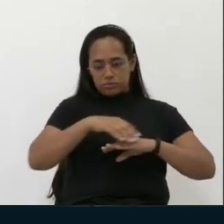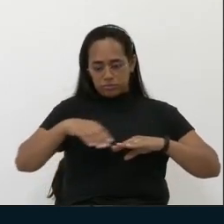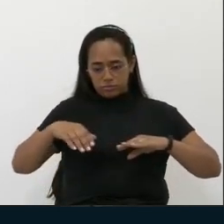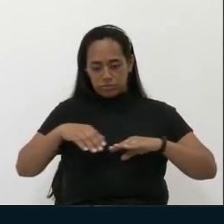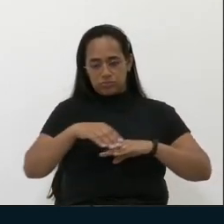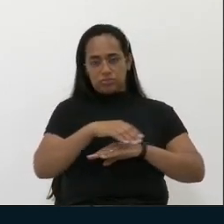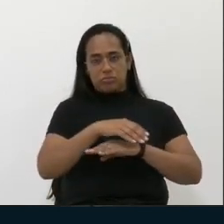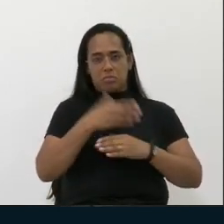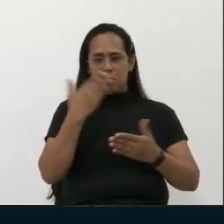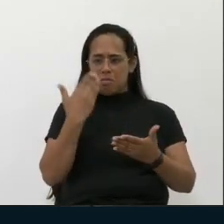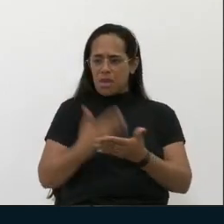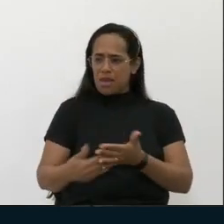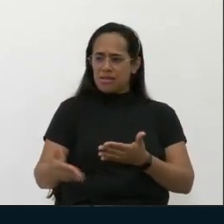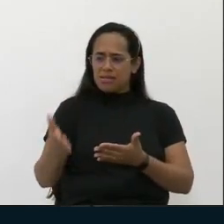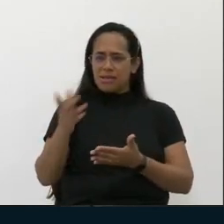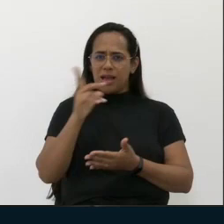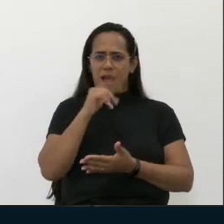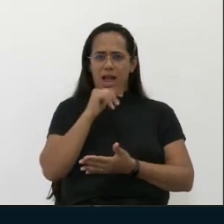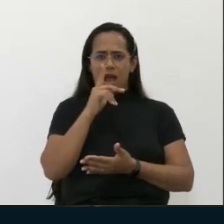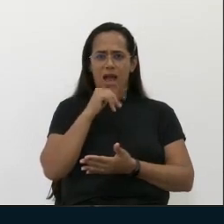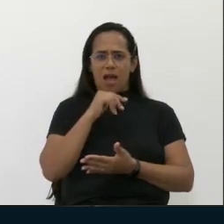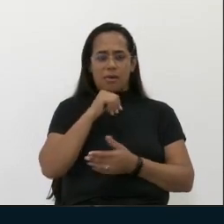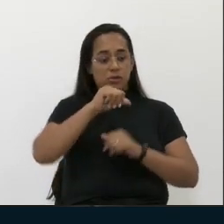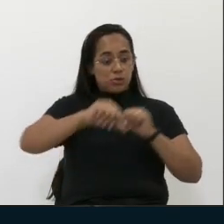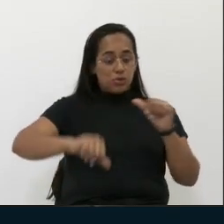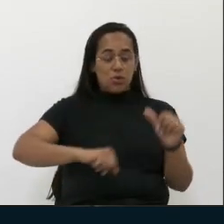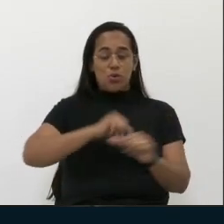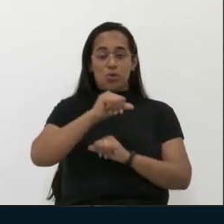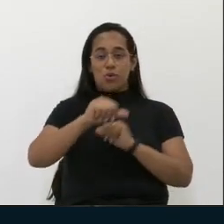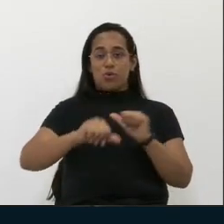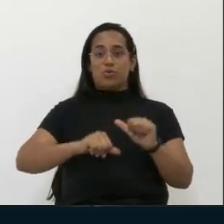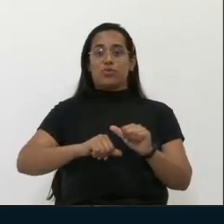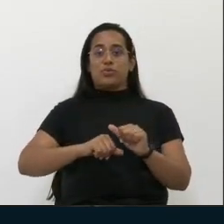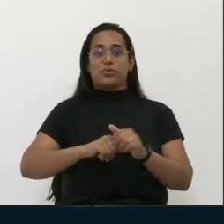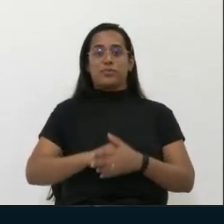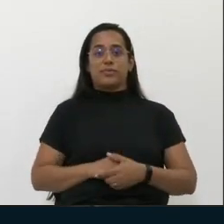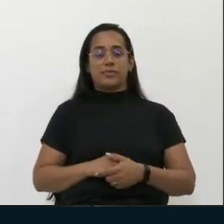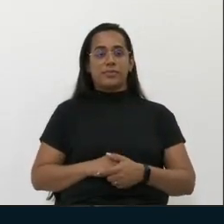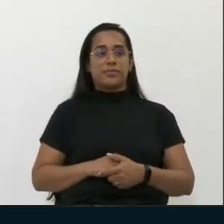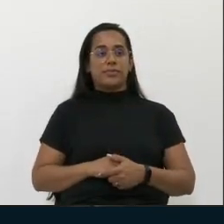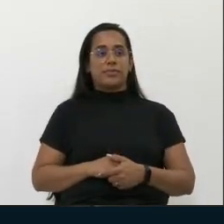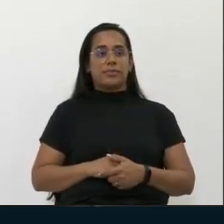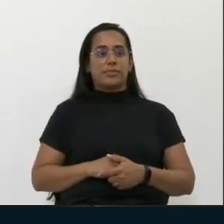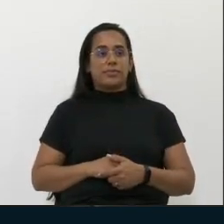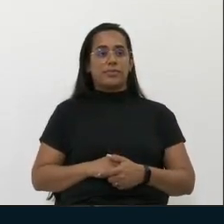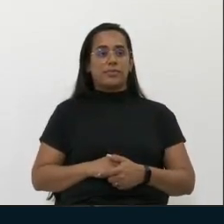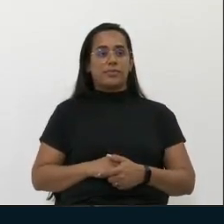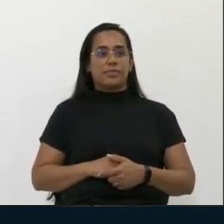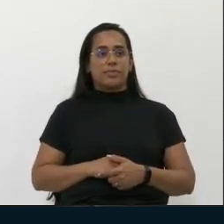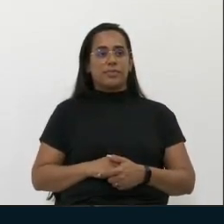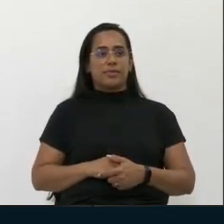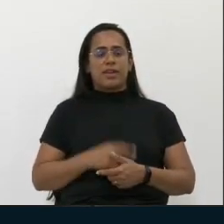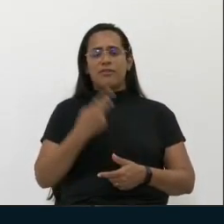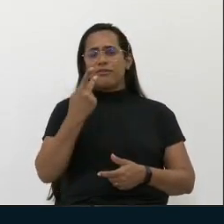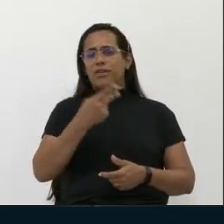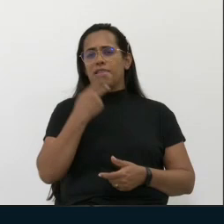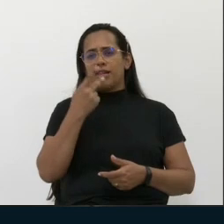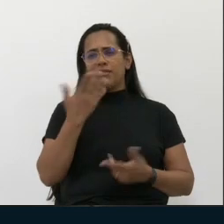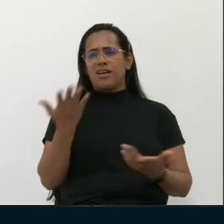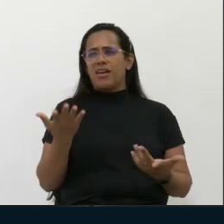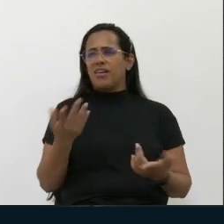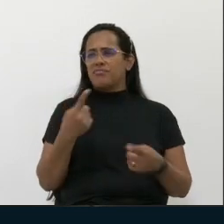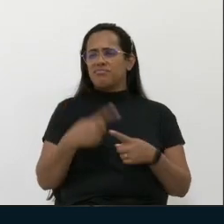de água. E eles achavam bonito. Não! Para que privado? Para que fazer a concessão à Sabesp, vereador Martelo? Para